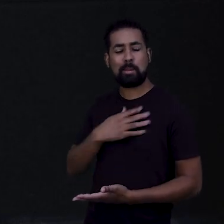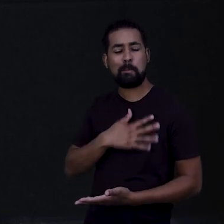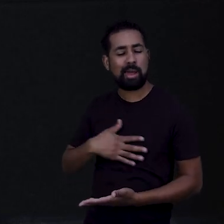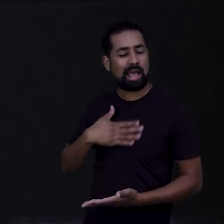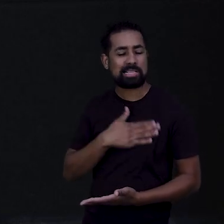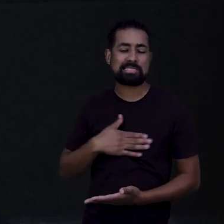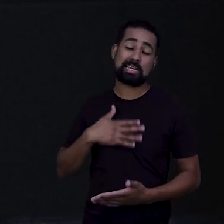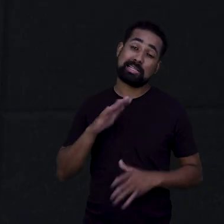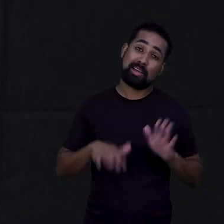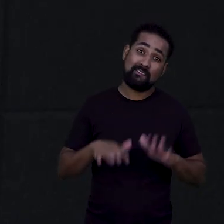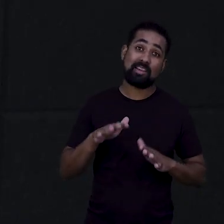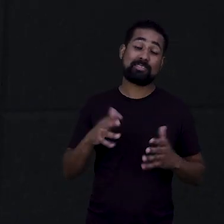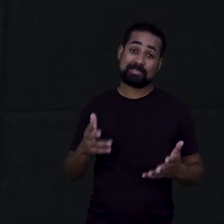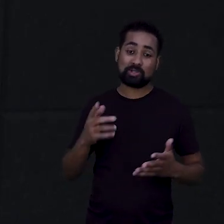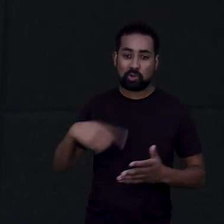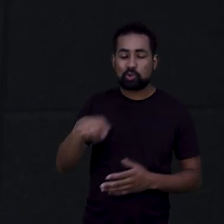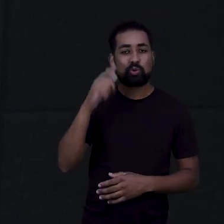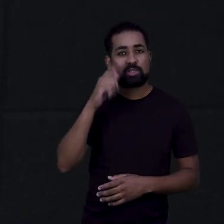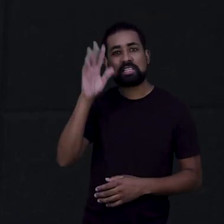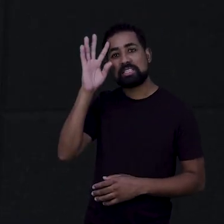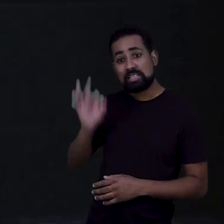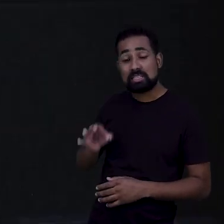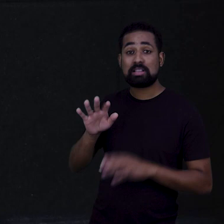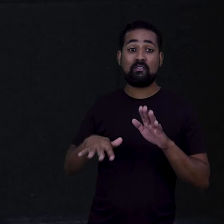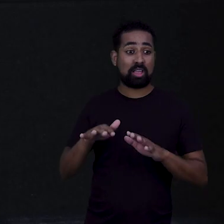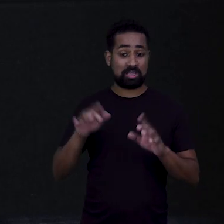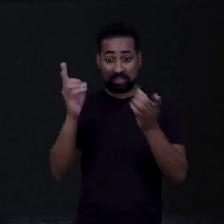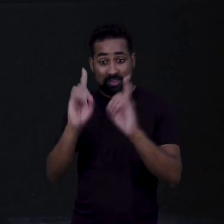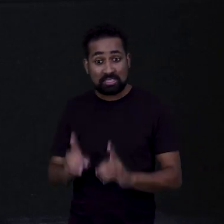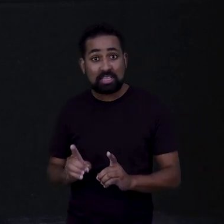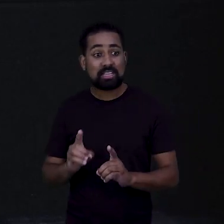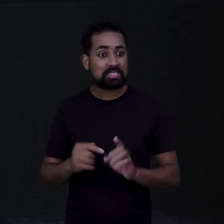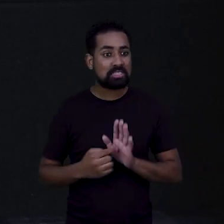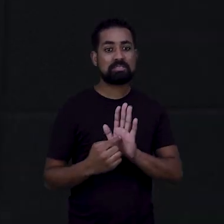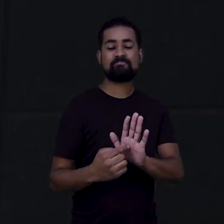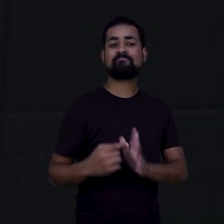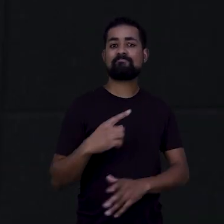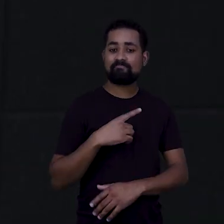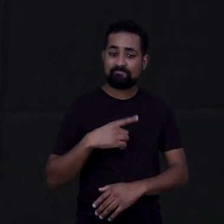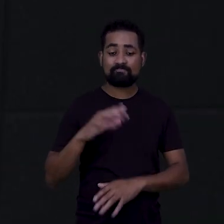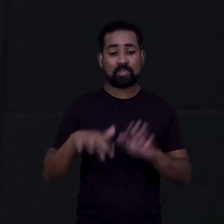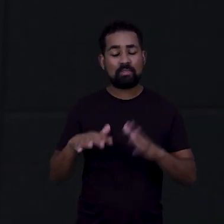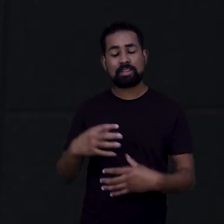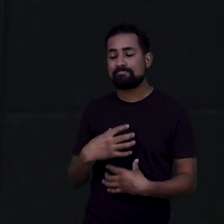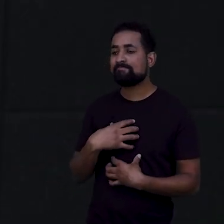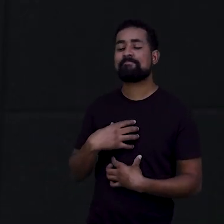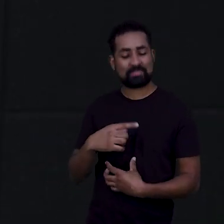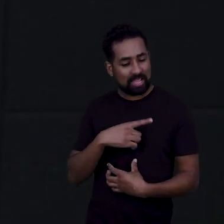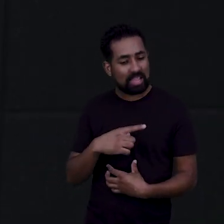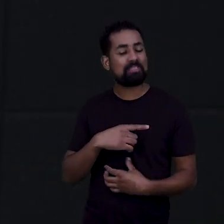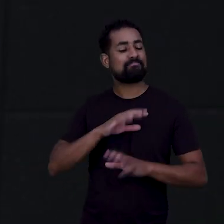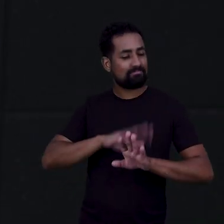dar prazer, talvez amenize isso. As deficiências que trazem, como a ausência